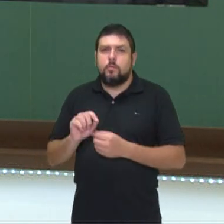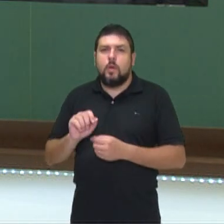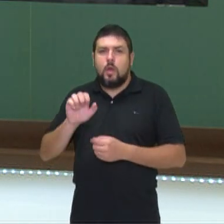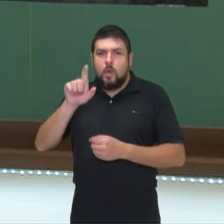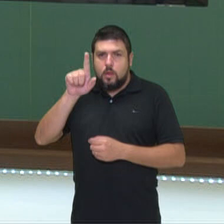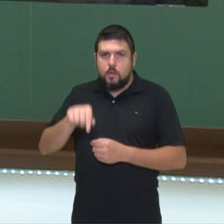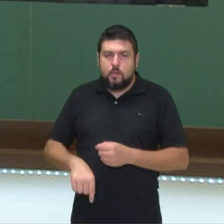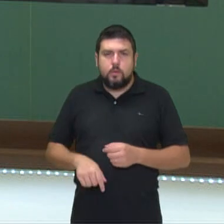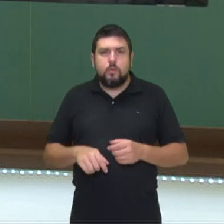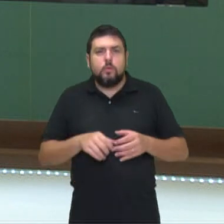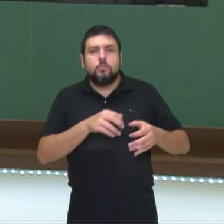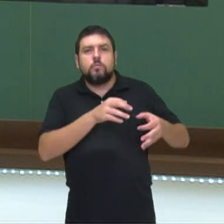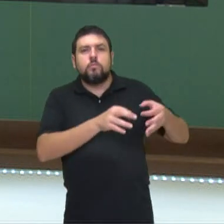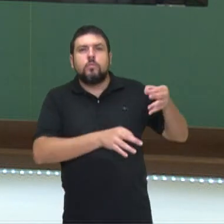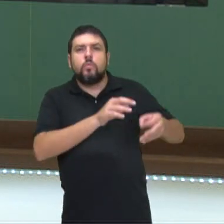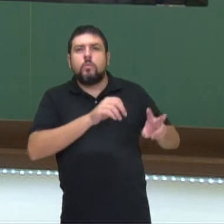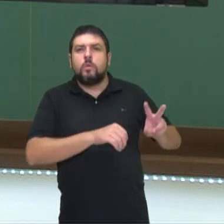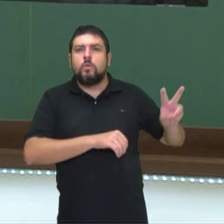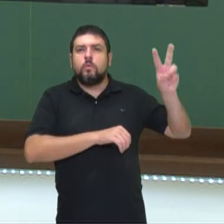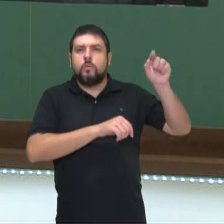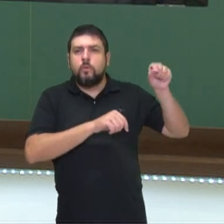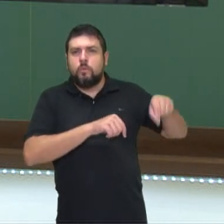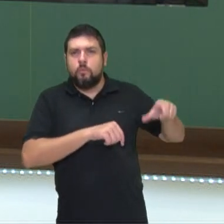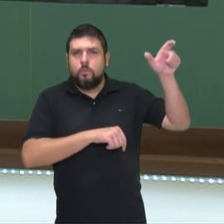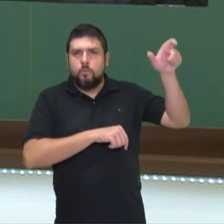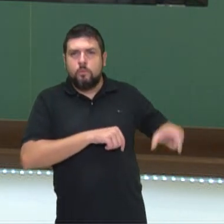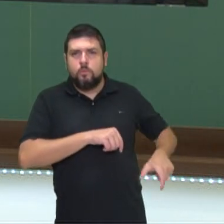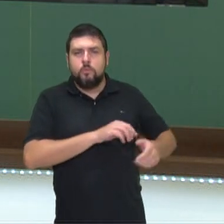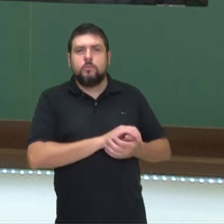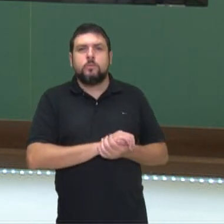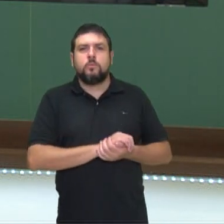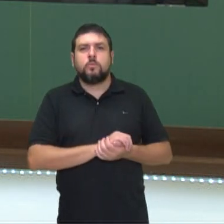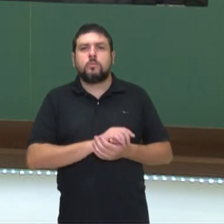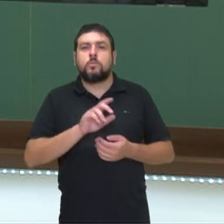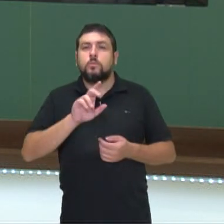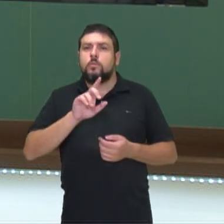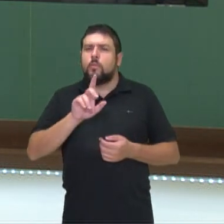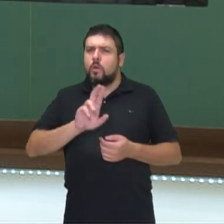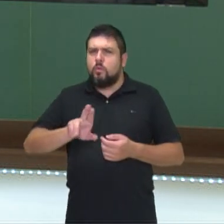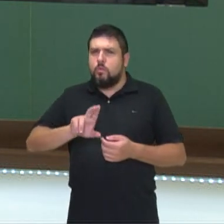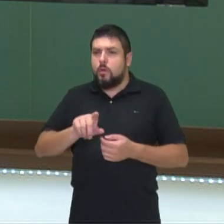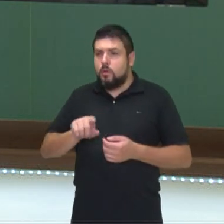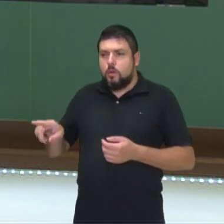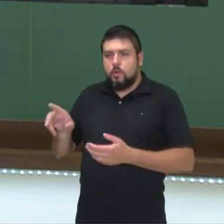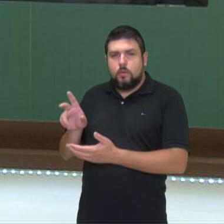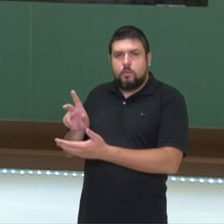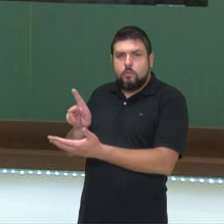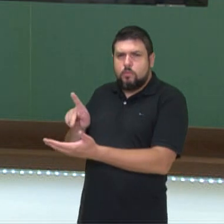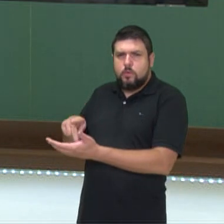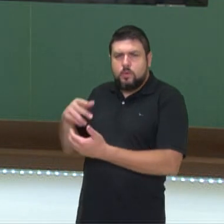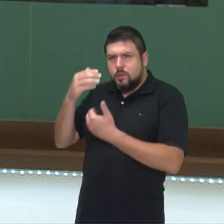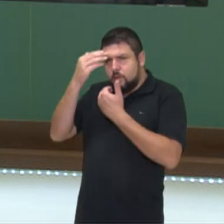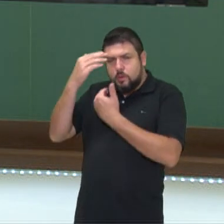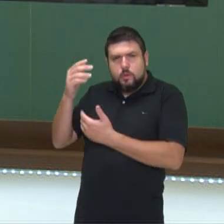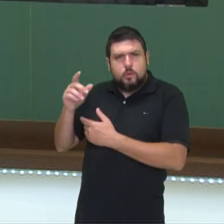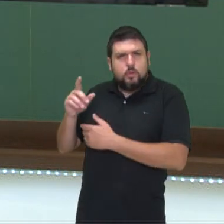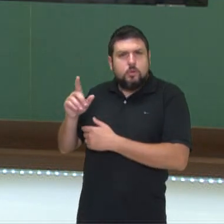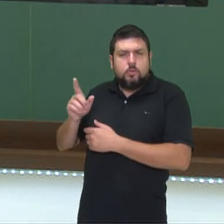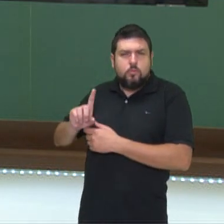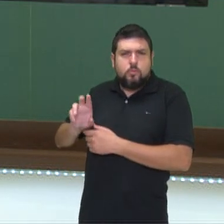Ele achou, considerou alguém grato. Não que essa pessoa necessariamente seja. Na visão do sujeito, é.